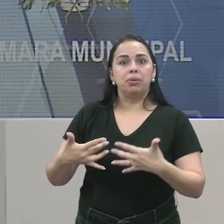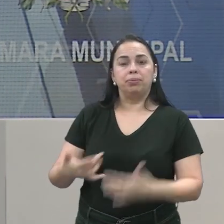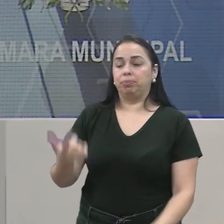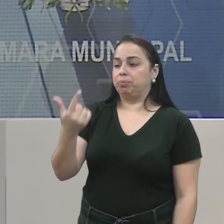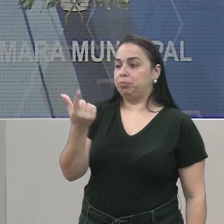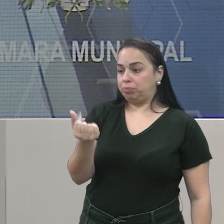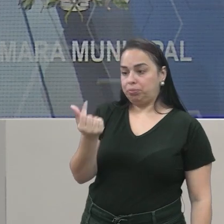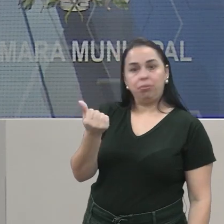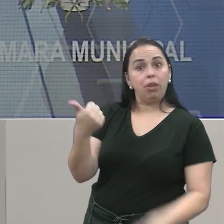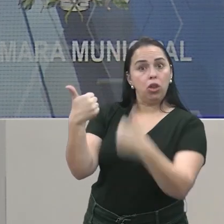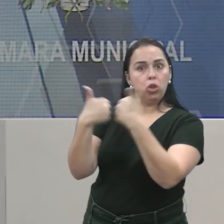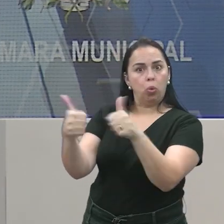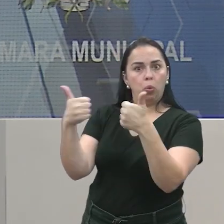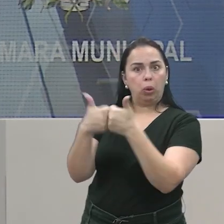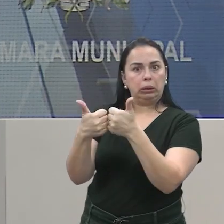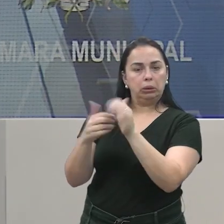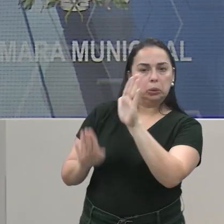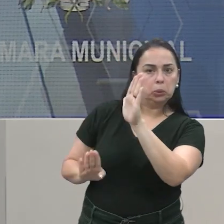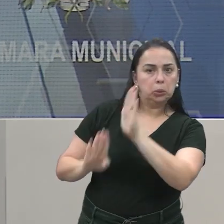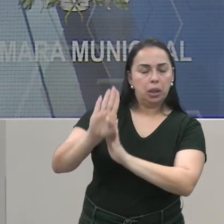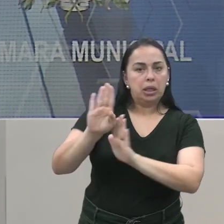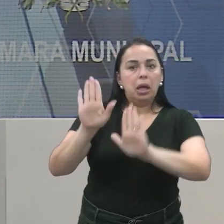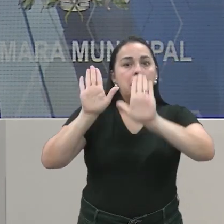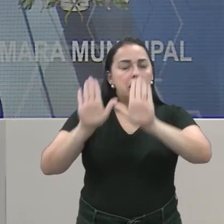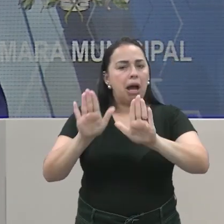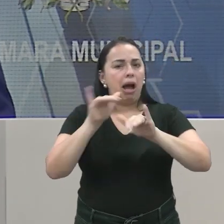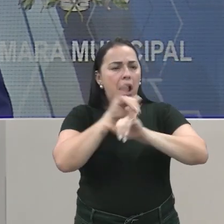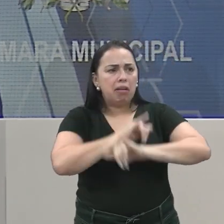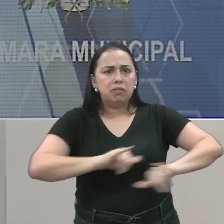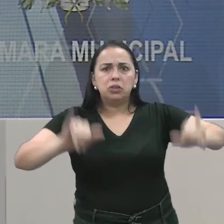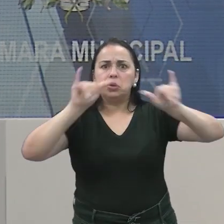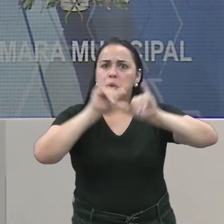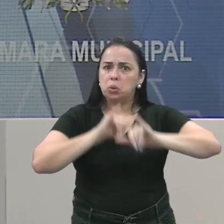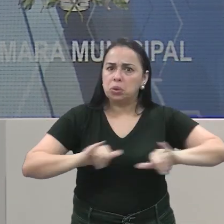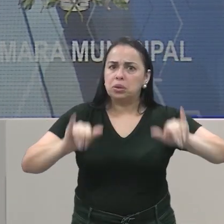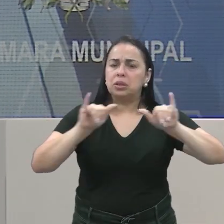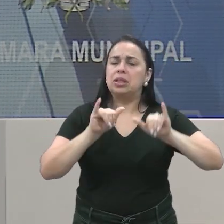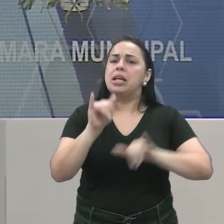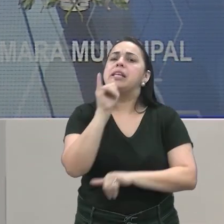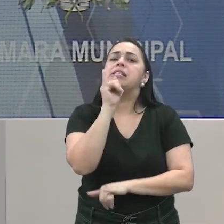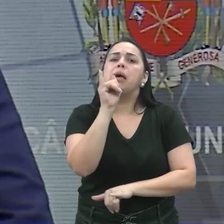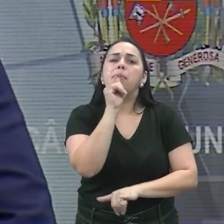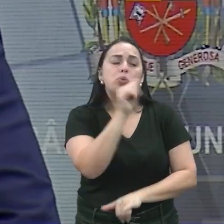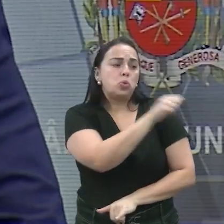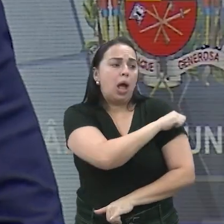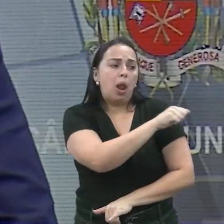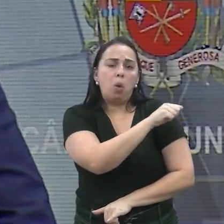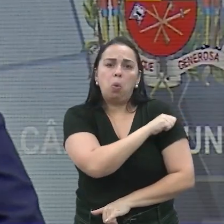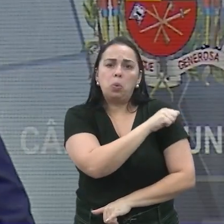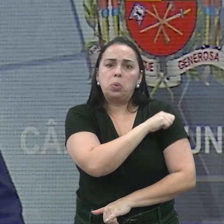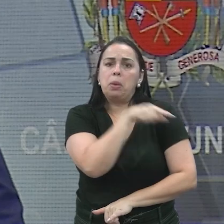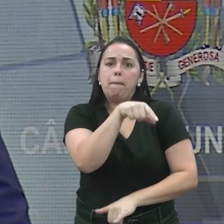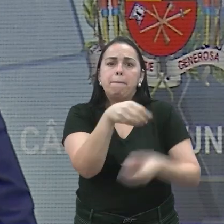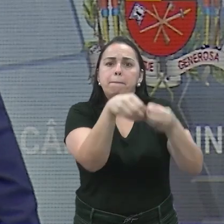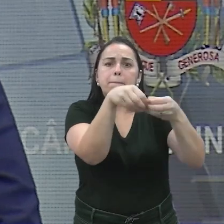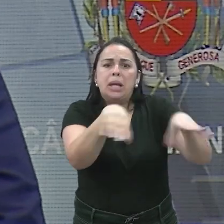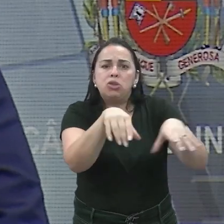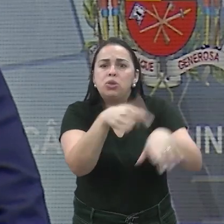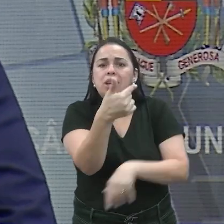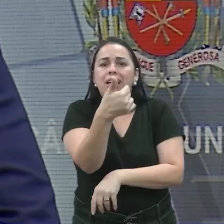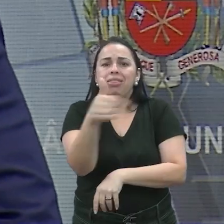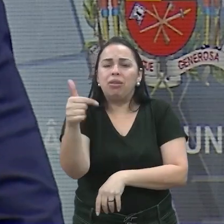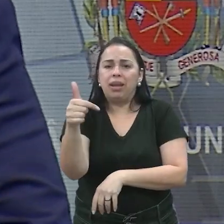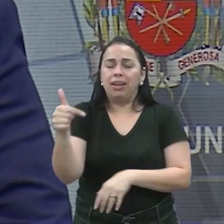da passagem de ônibus na cidade e comunicou que alguns grupos, a exemplo dos estudantes, não serão impactados pelo aumento